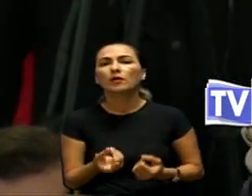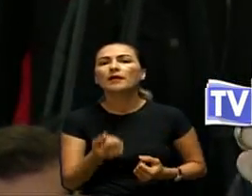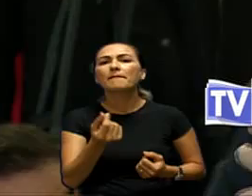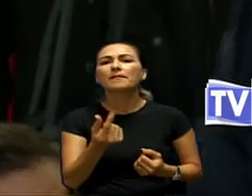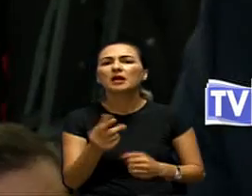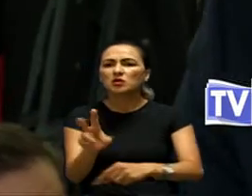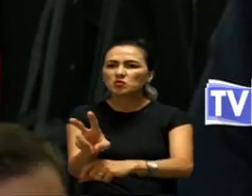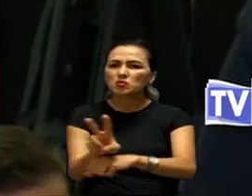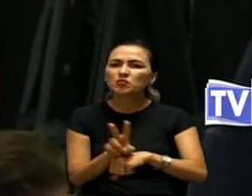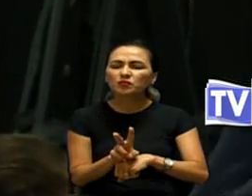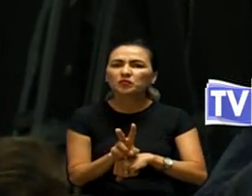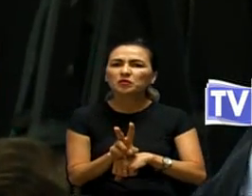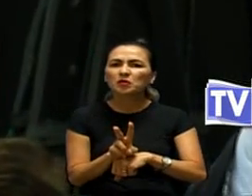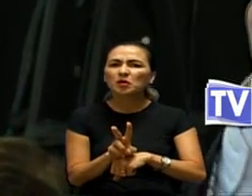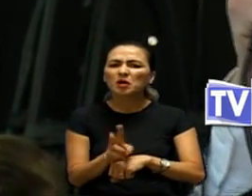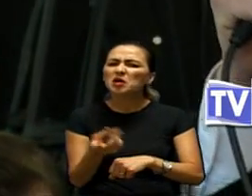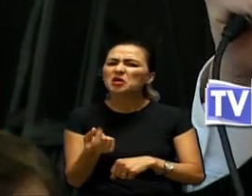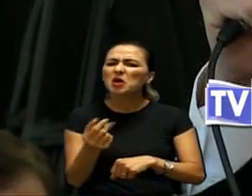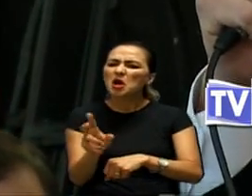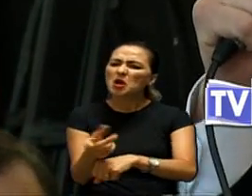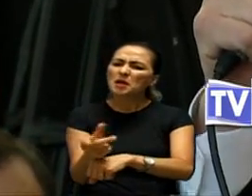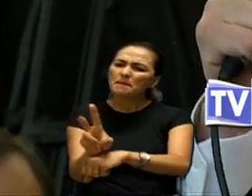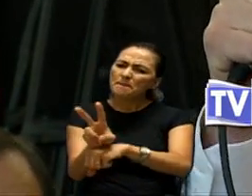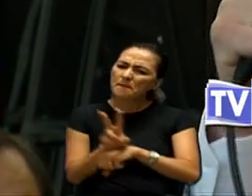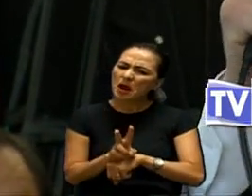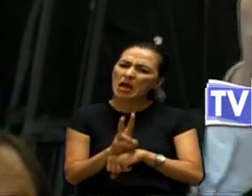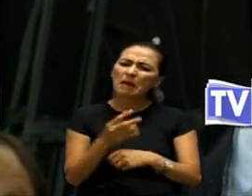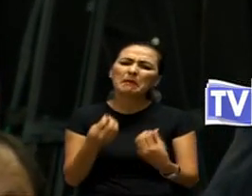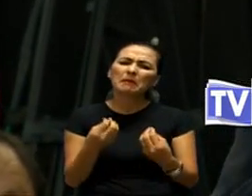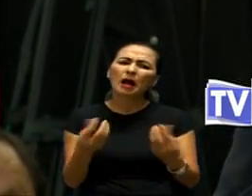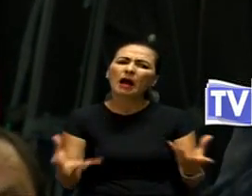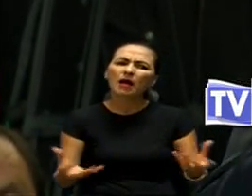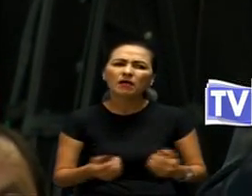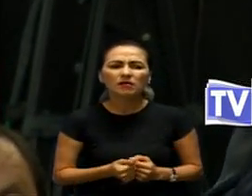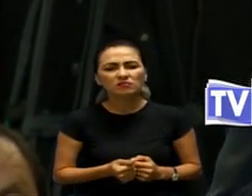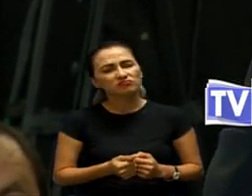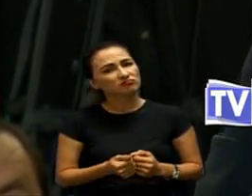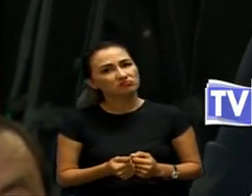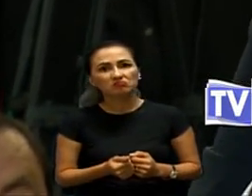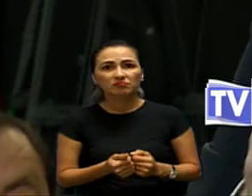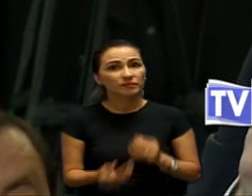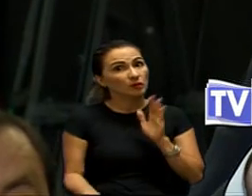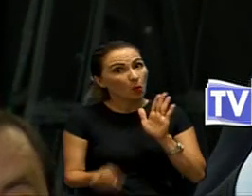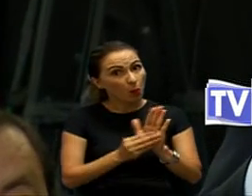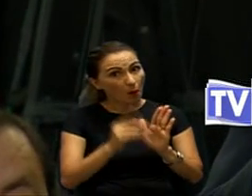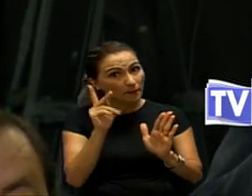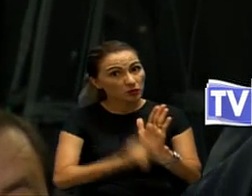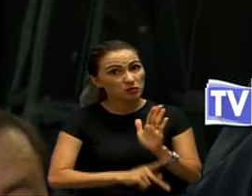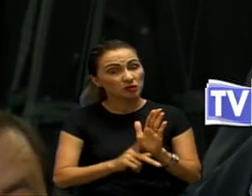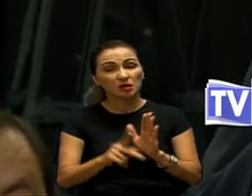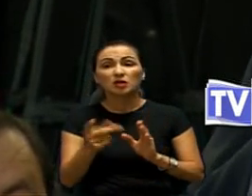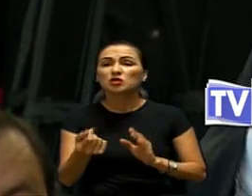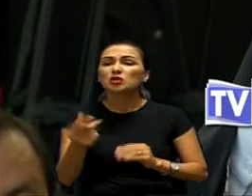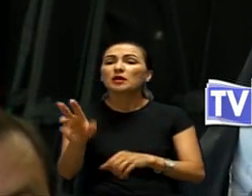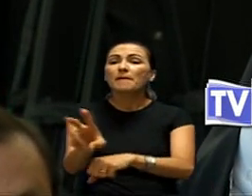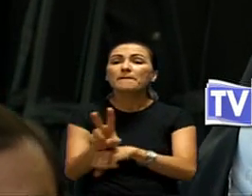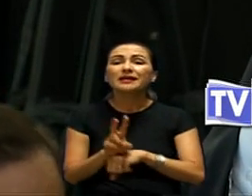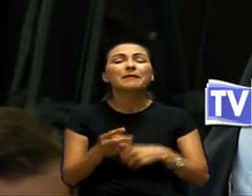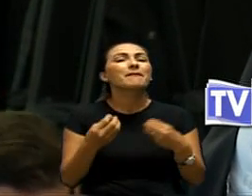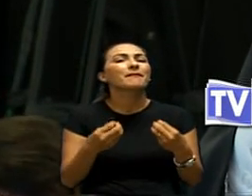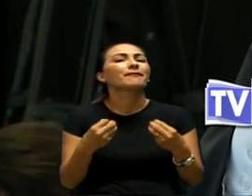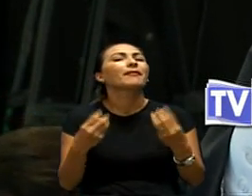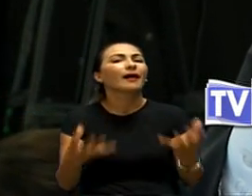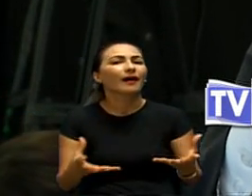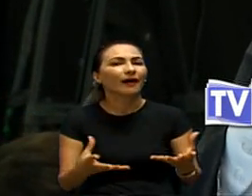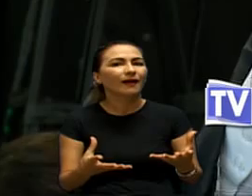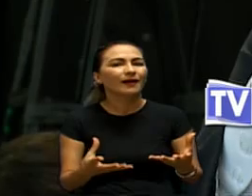com o empréstimo? Tá no projeto? Não tá, isso daí vai ser para fazer a praça tal. Coloca no projeto, Porque nós não podemos